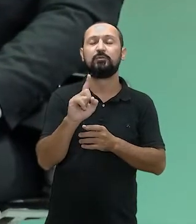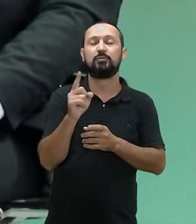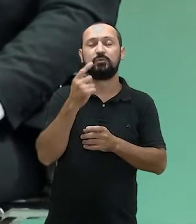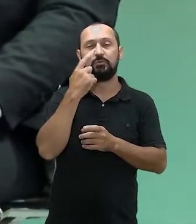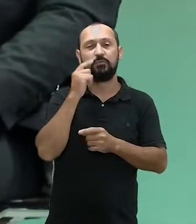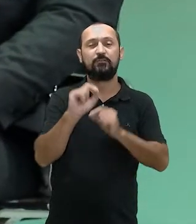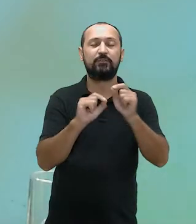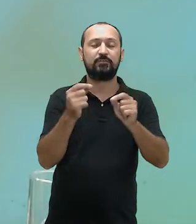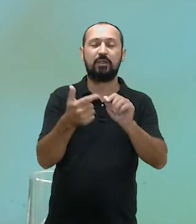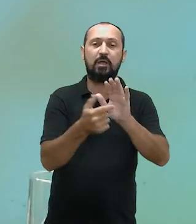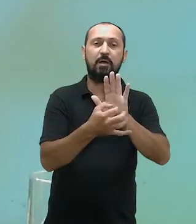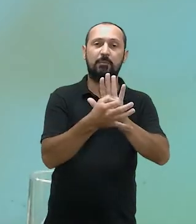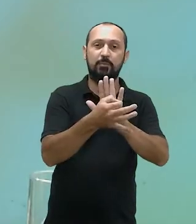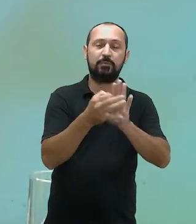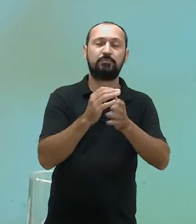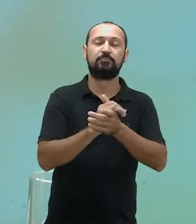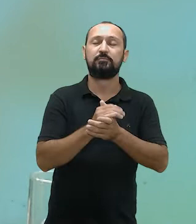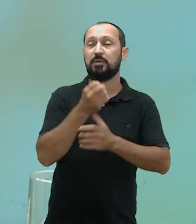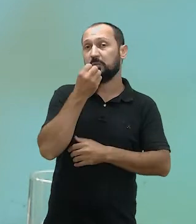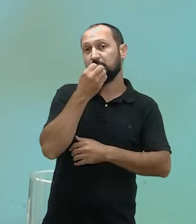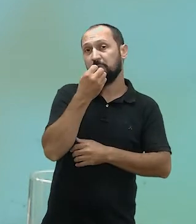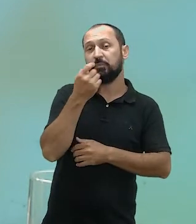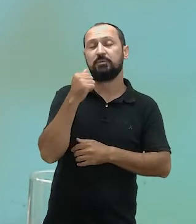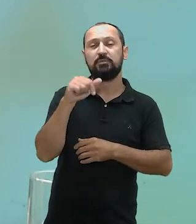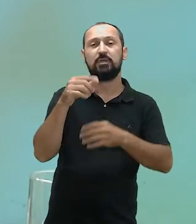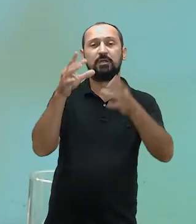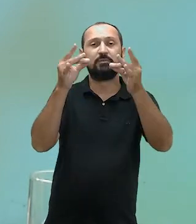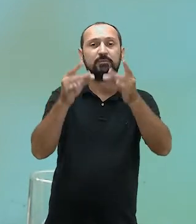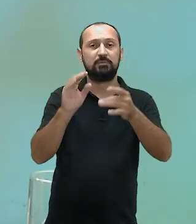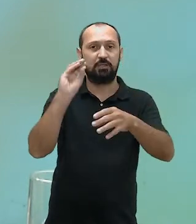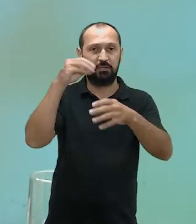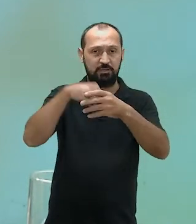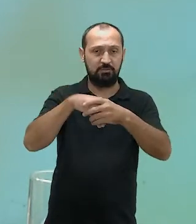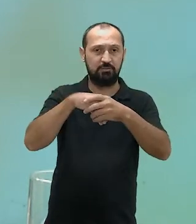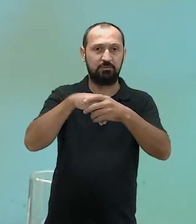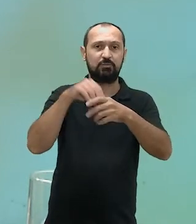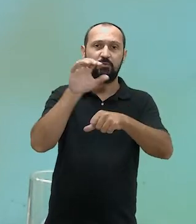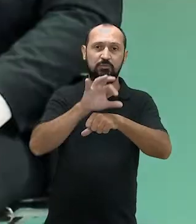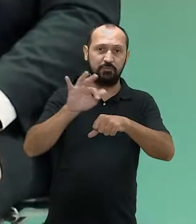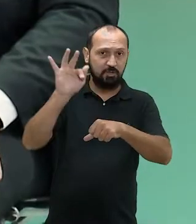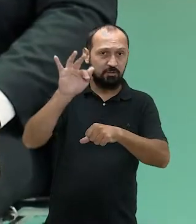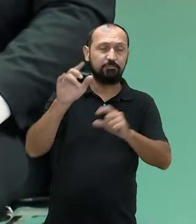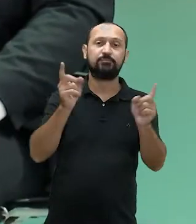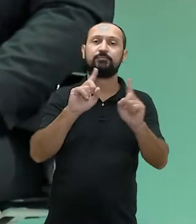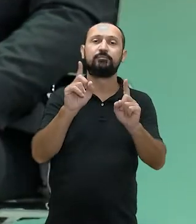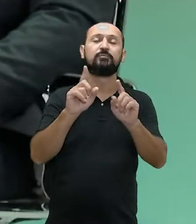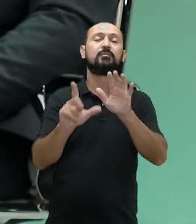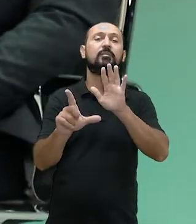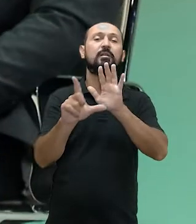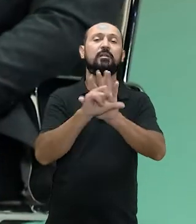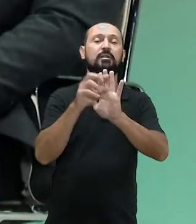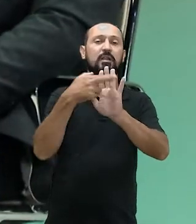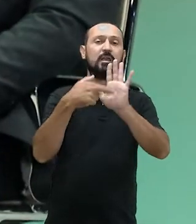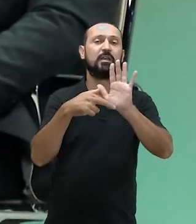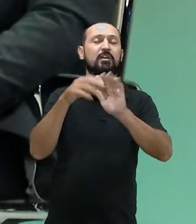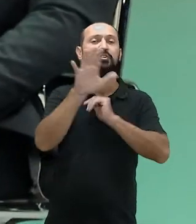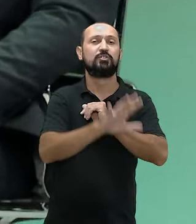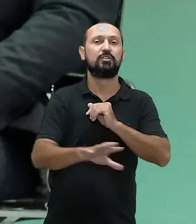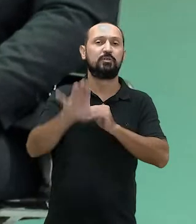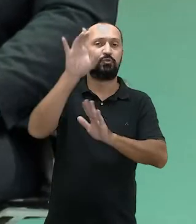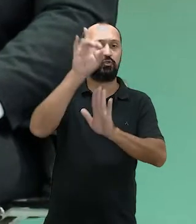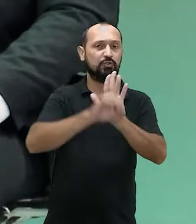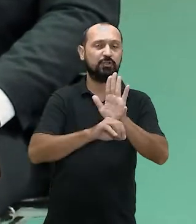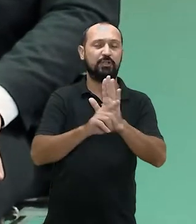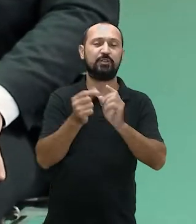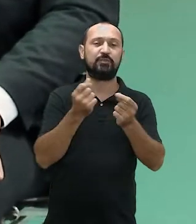não encaminhe uma proposta. Boa alternativa. Isso está especificado onde? Na Constituição Federal? Não, está na lei que trata das normas gerais de